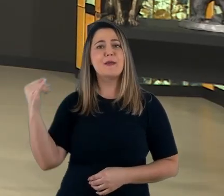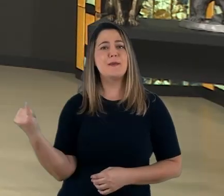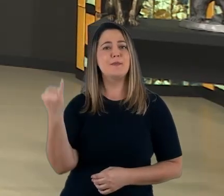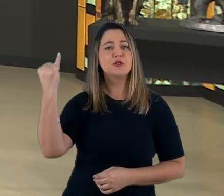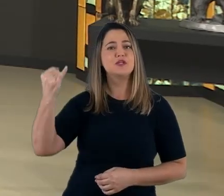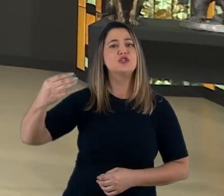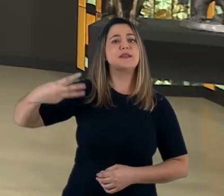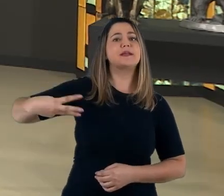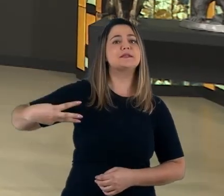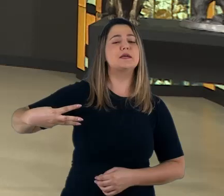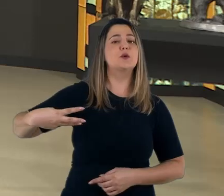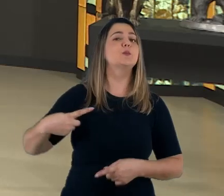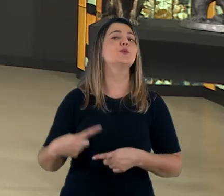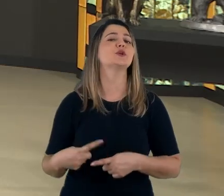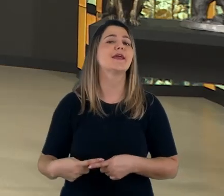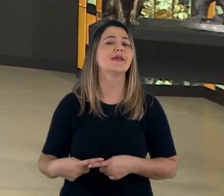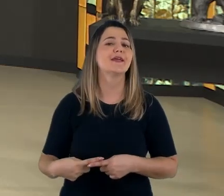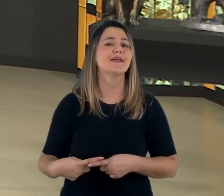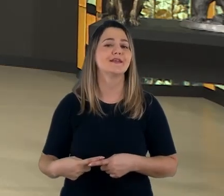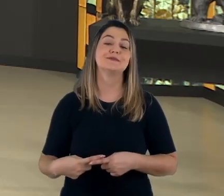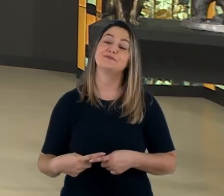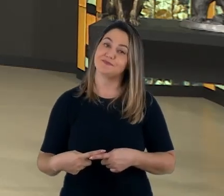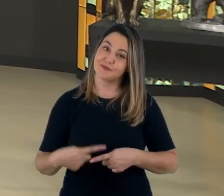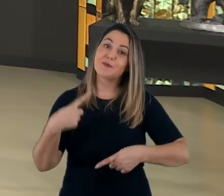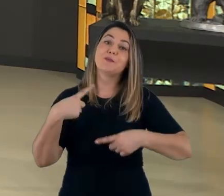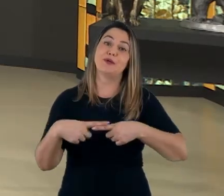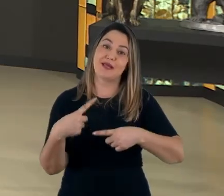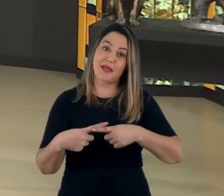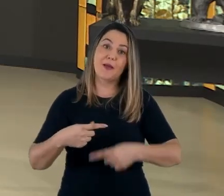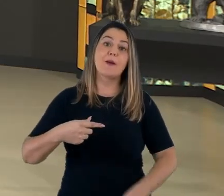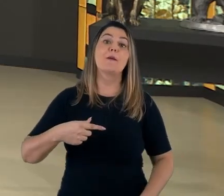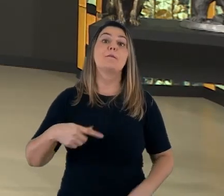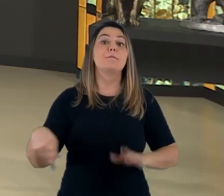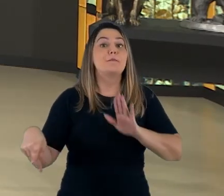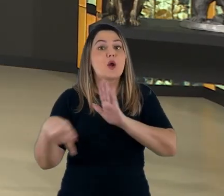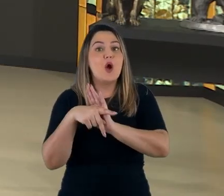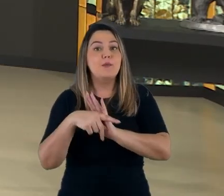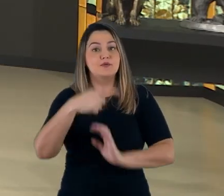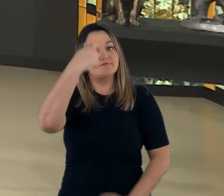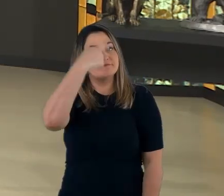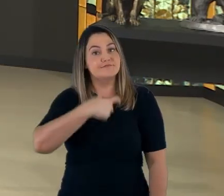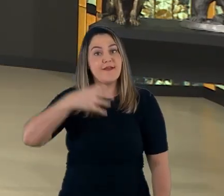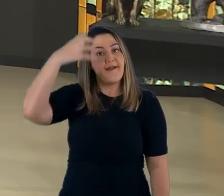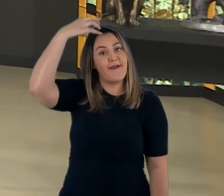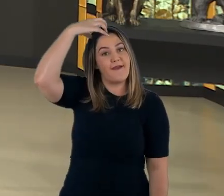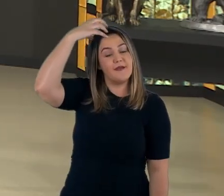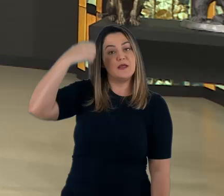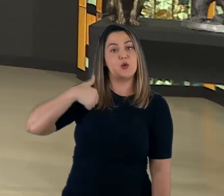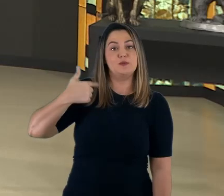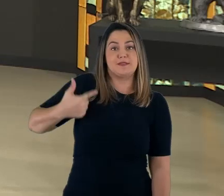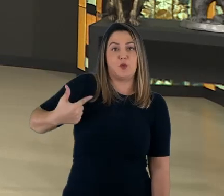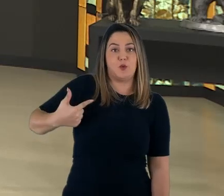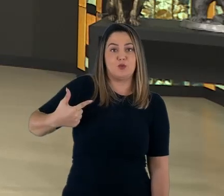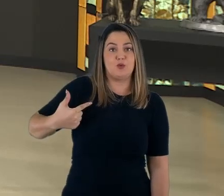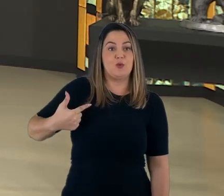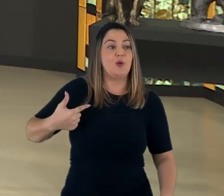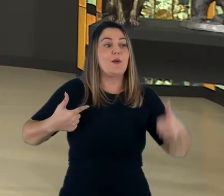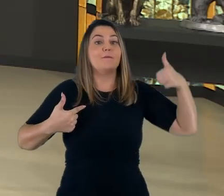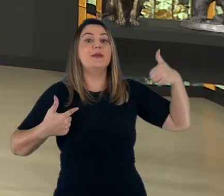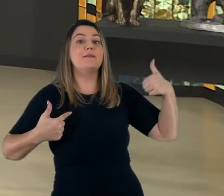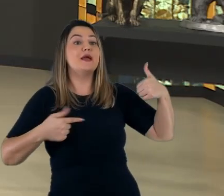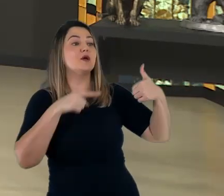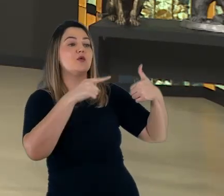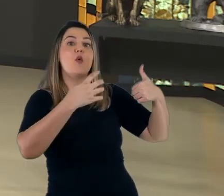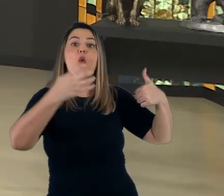Veja, Daniel seria o terceiro exatamente porque o próprio rei ocuparia o segundo lugar na